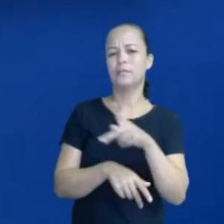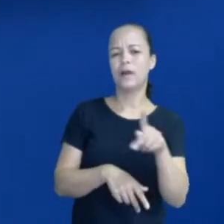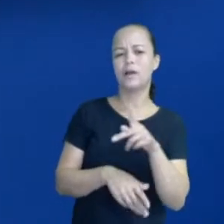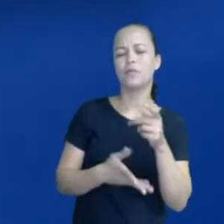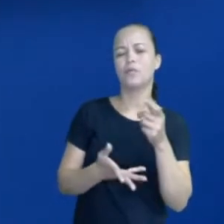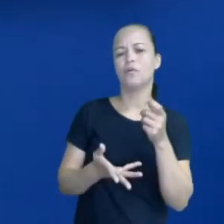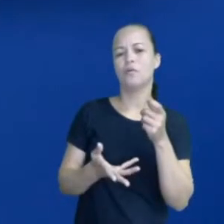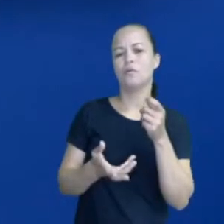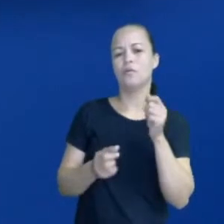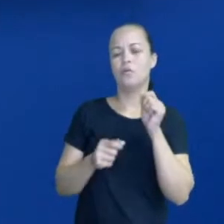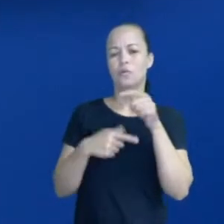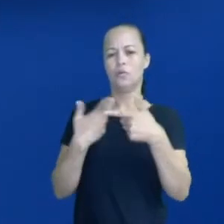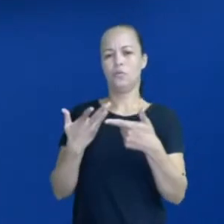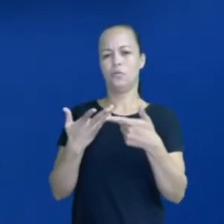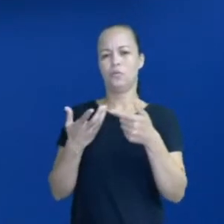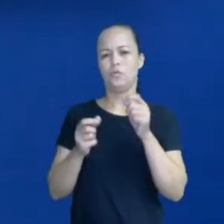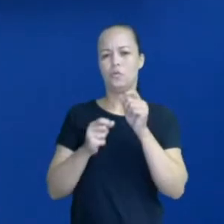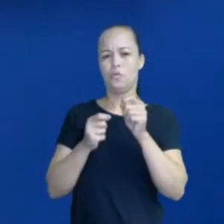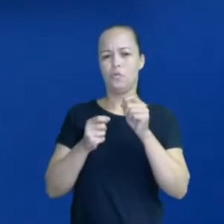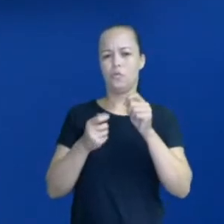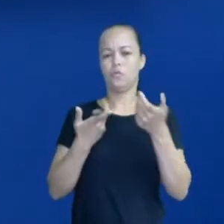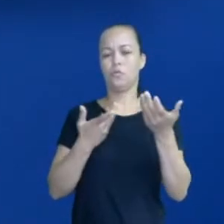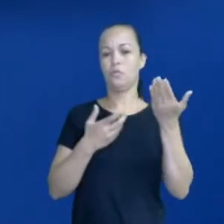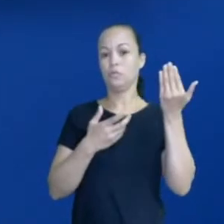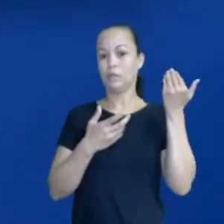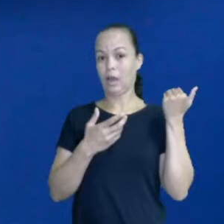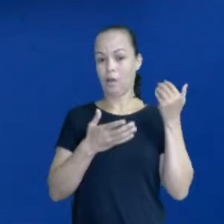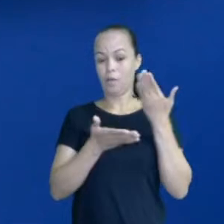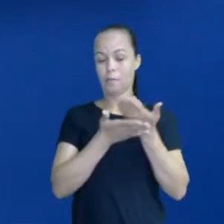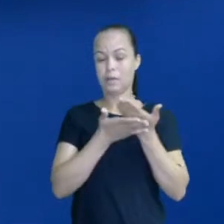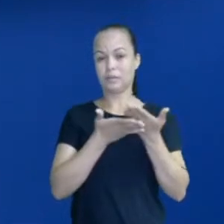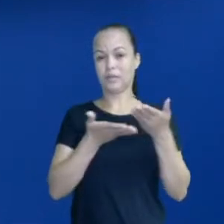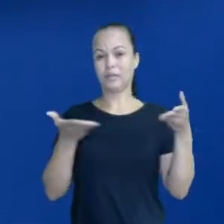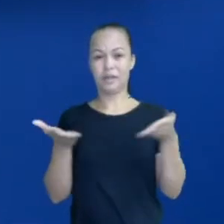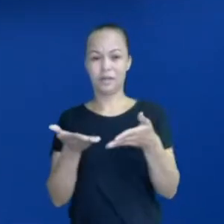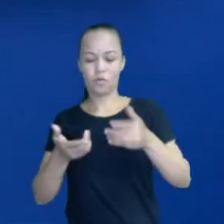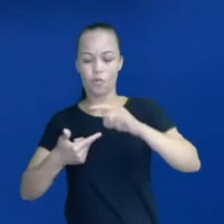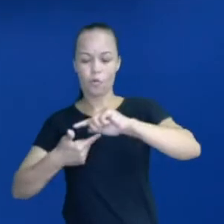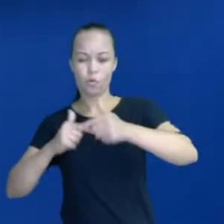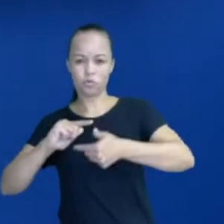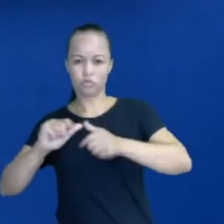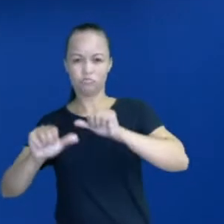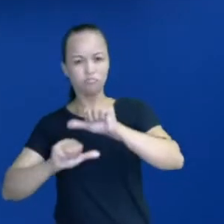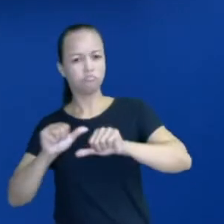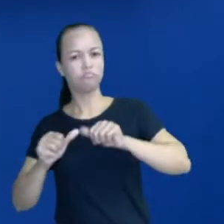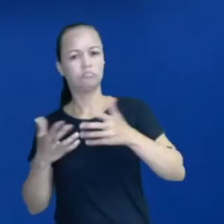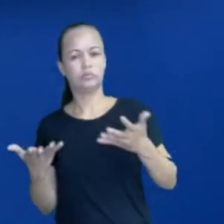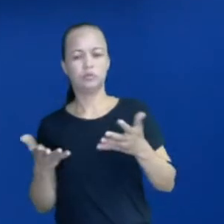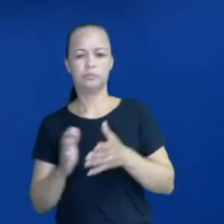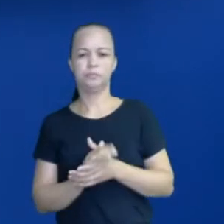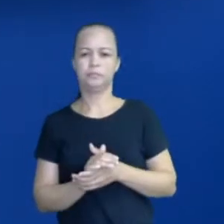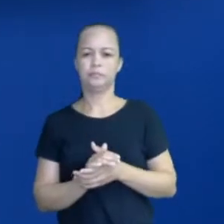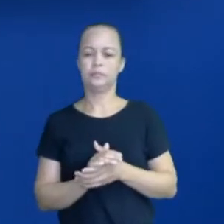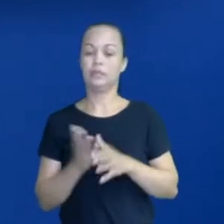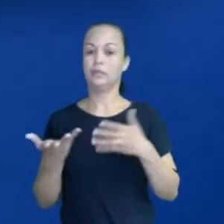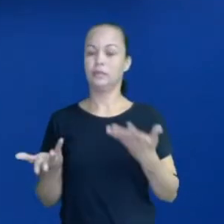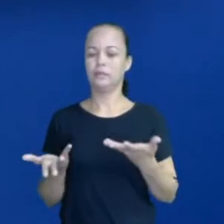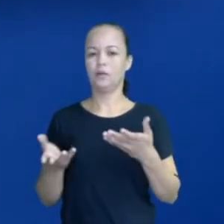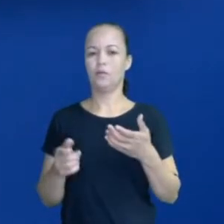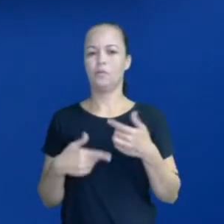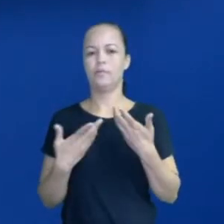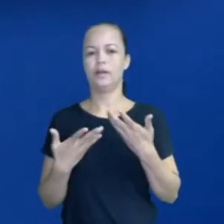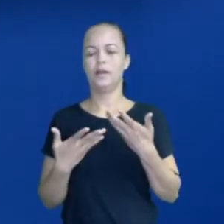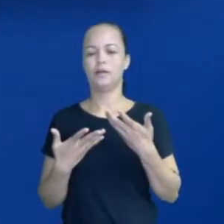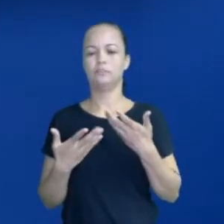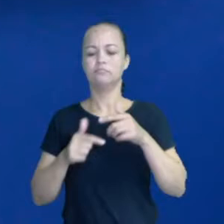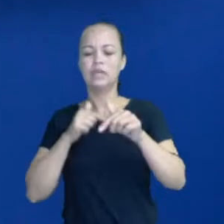pode trabalhar os dois em conjuntos em uma outra aula, né? Geometria eu trabalho também com cálculos, né? E para trabalhar com os cálculos dentro